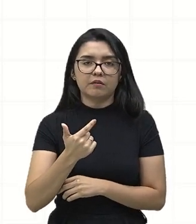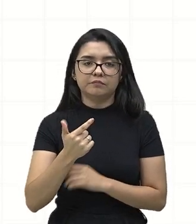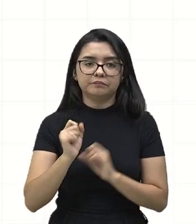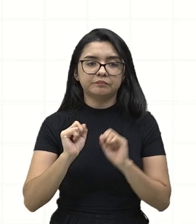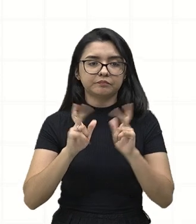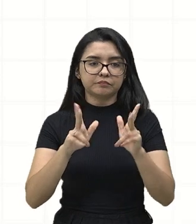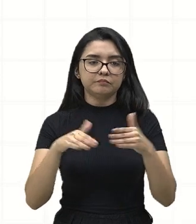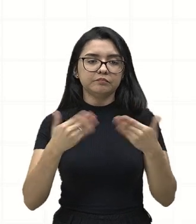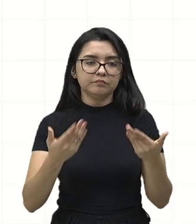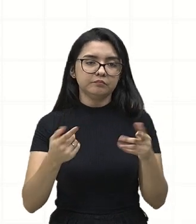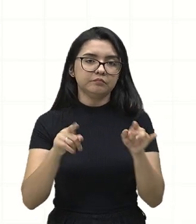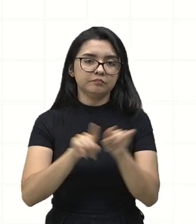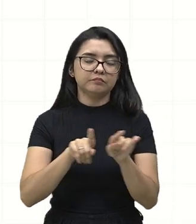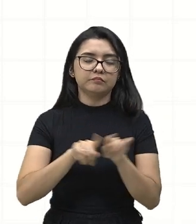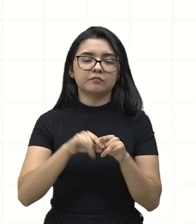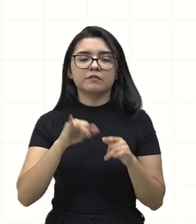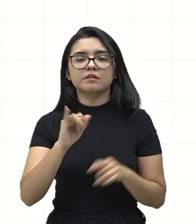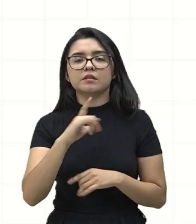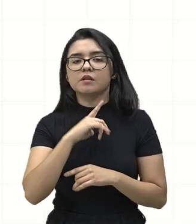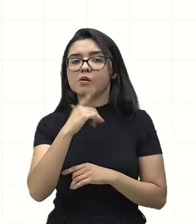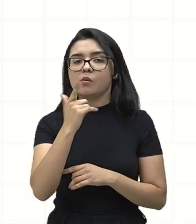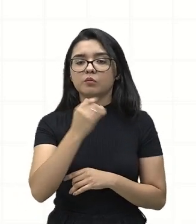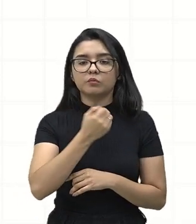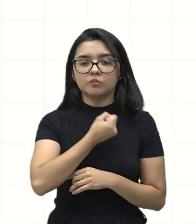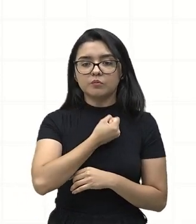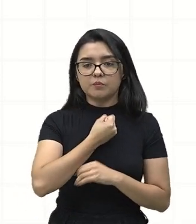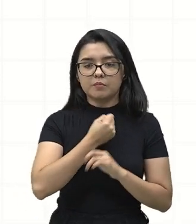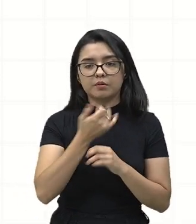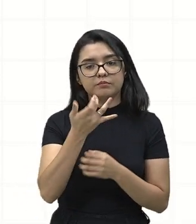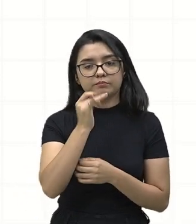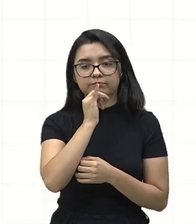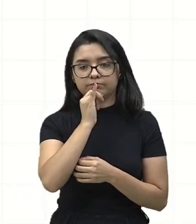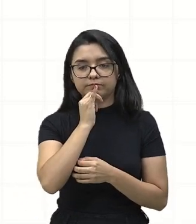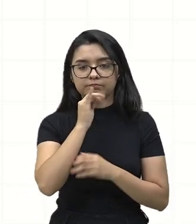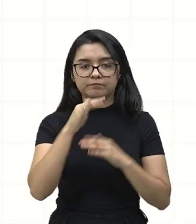542. Se a gente tivesse um outro valor, por exemplo,